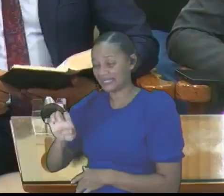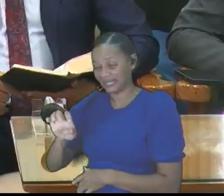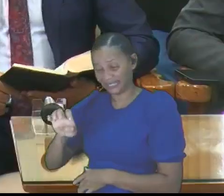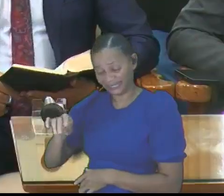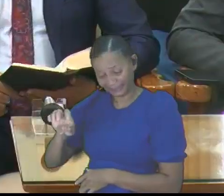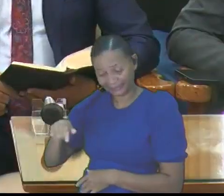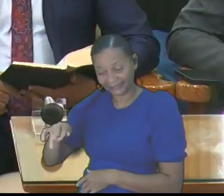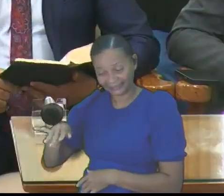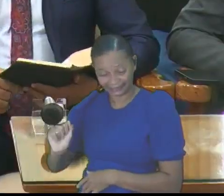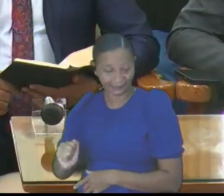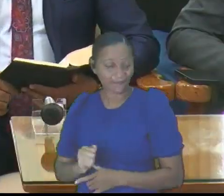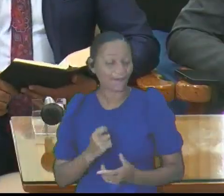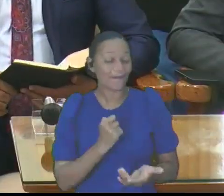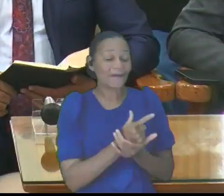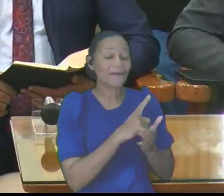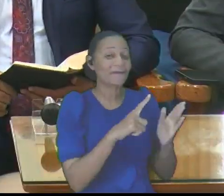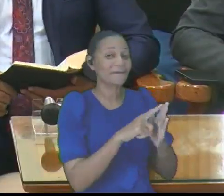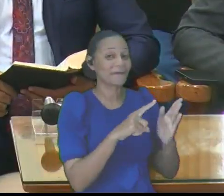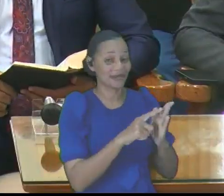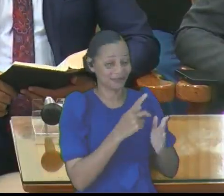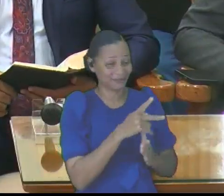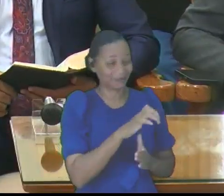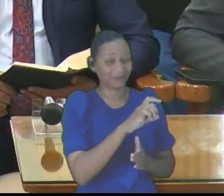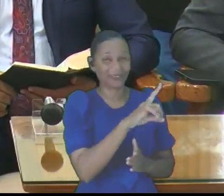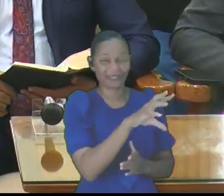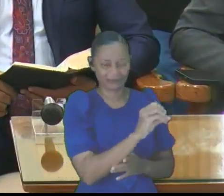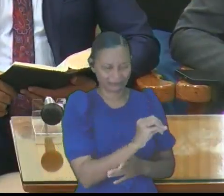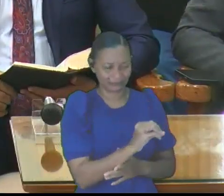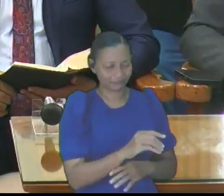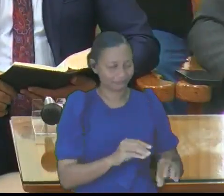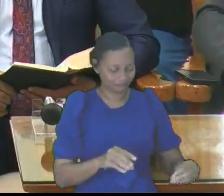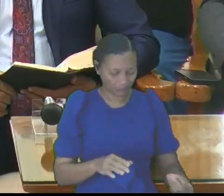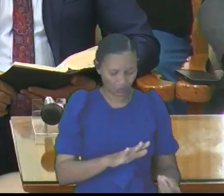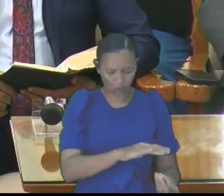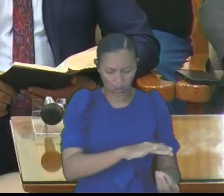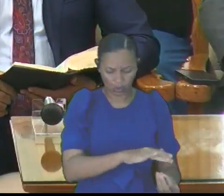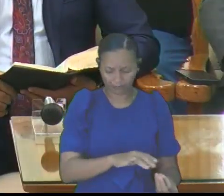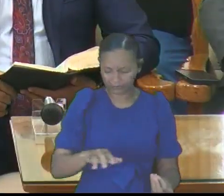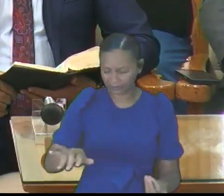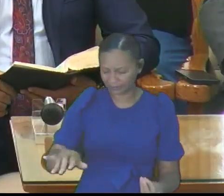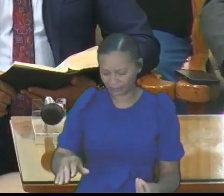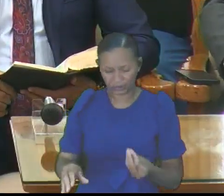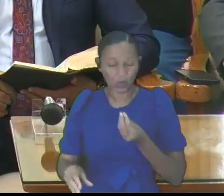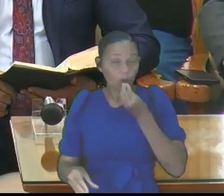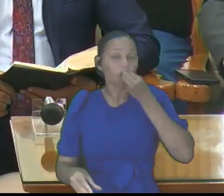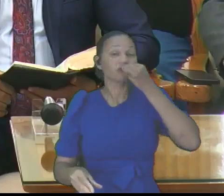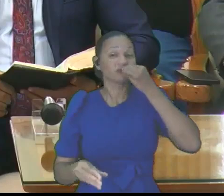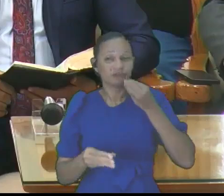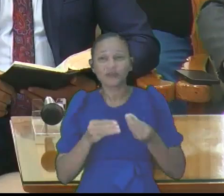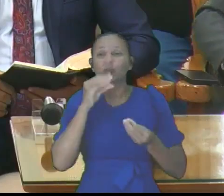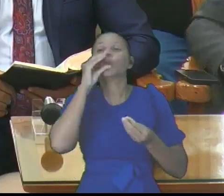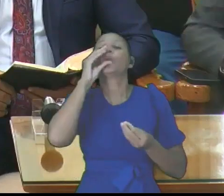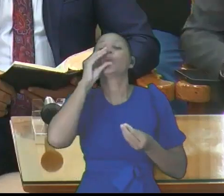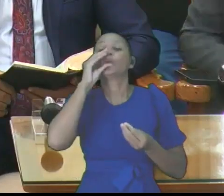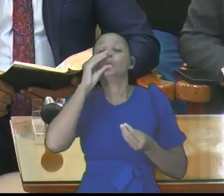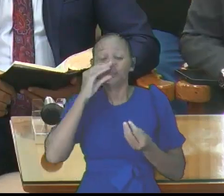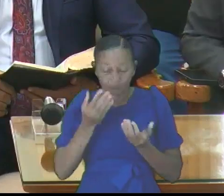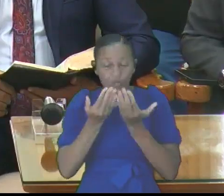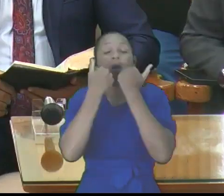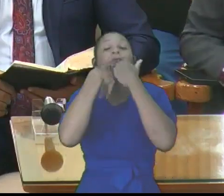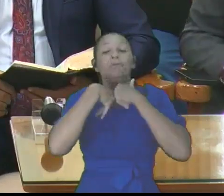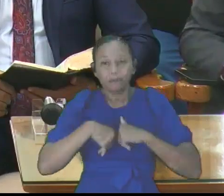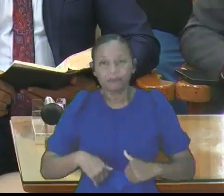pão na padaria de Zé Pedro. E ele mesmo consagra, e ele mesmo diz: tomar e beber, e blum. Tomar e comer, e